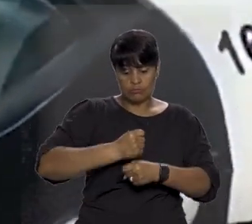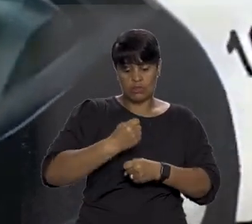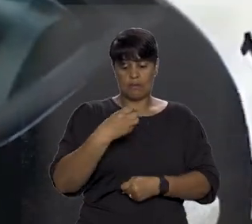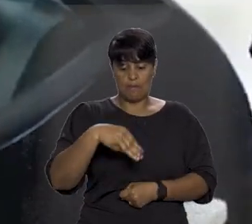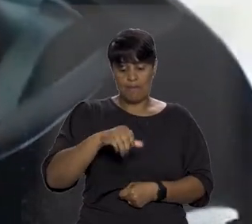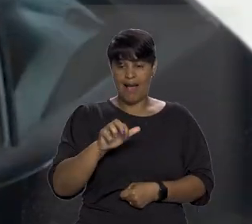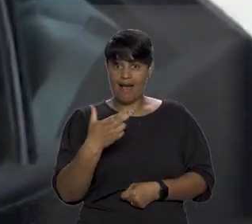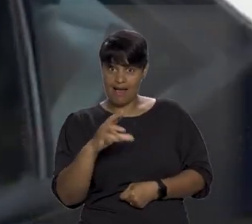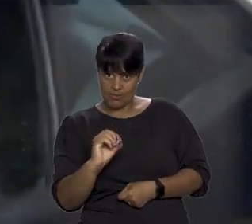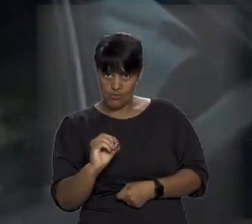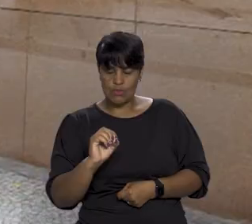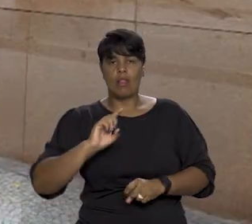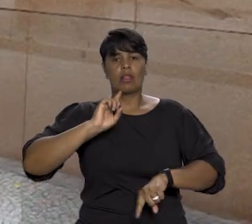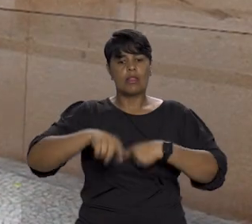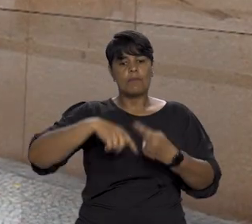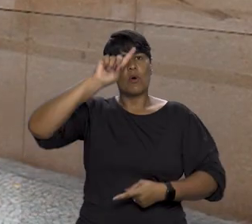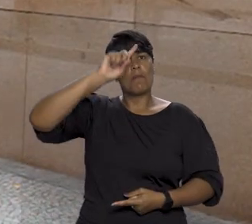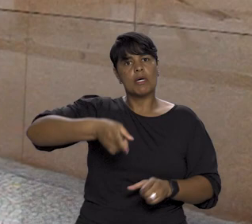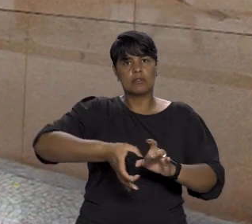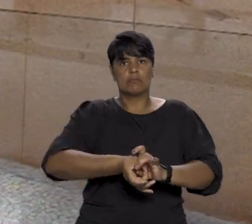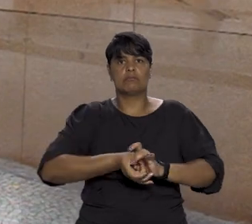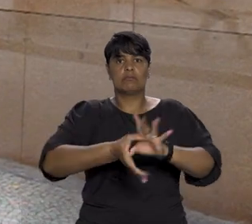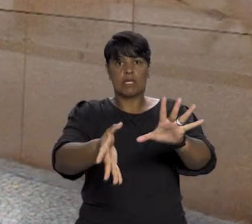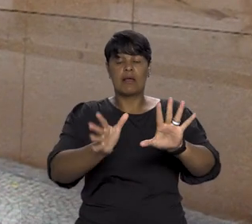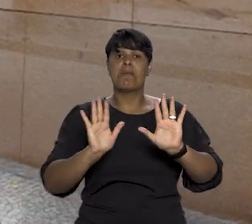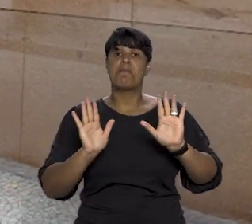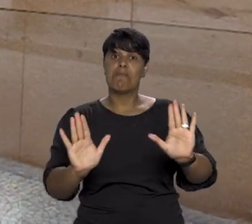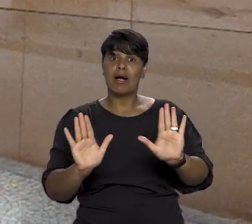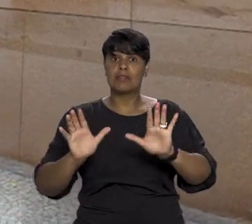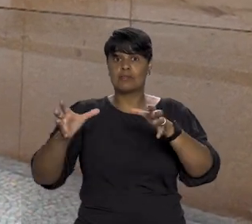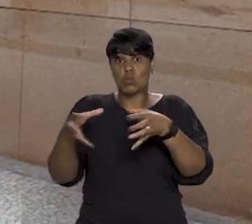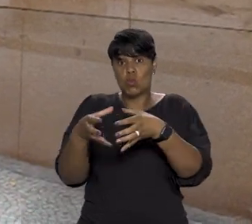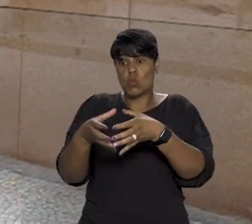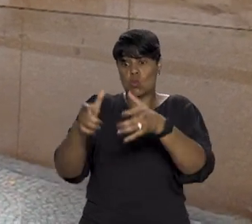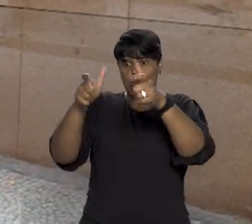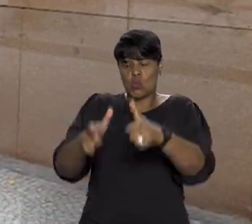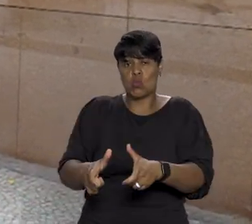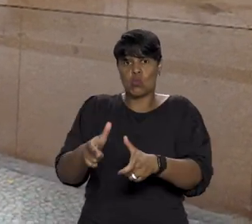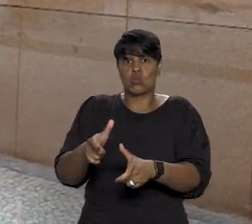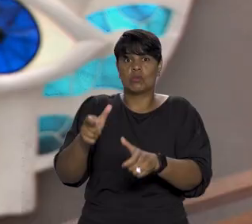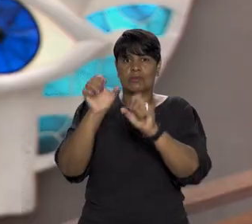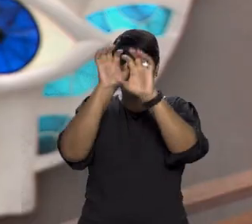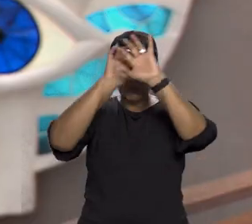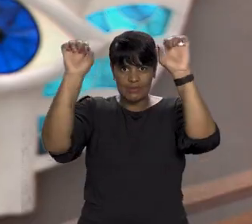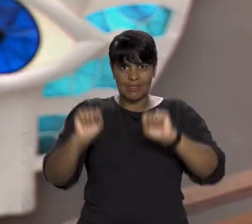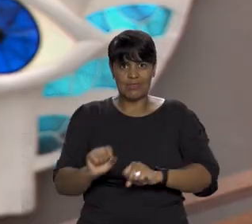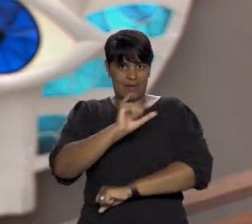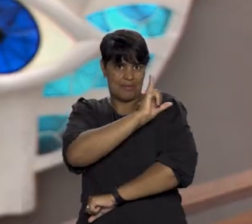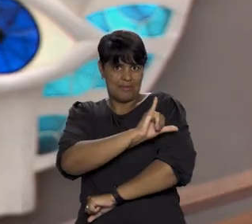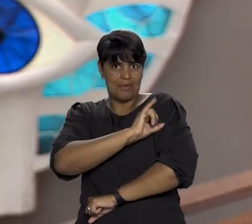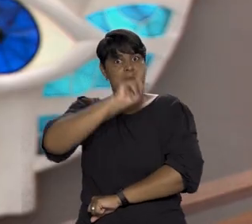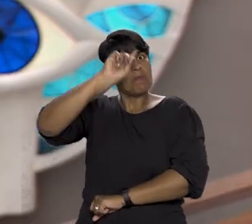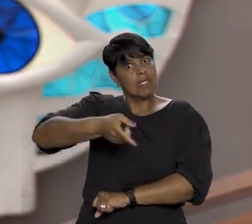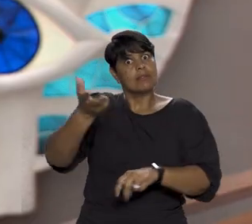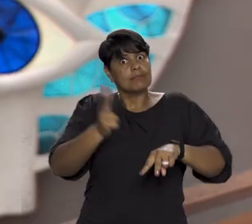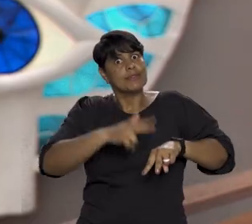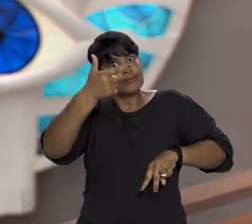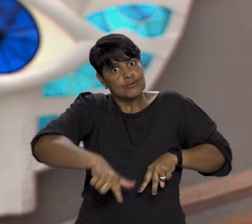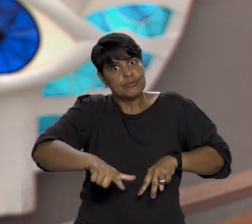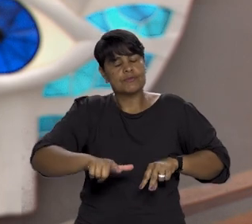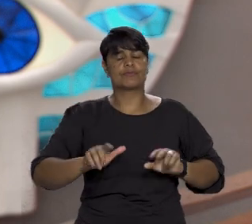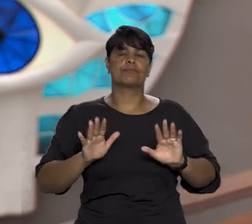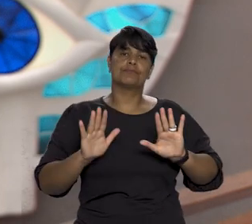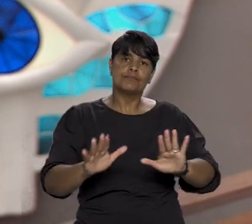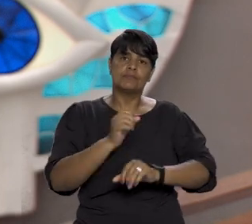de primeiro grau ordenou a soltura dela mas o Tribunal de Justiça do Rio de Janeiro restabeleceu a prisão em agosto do ano passado ao julgar